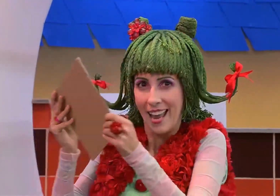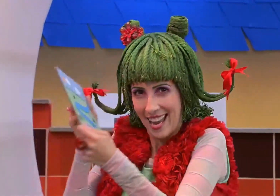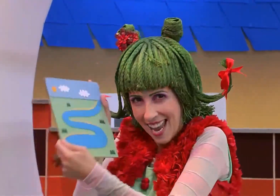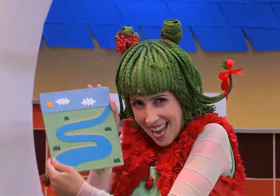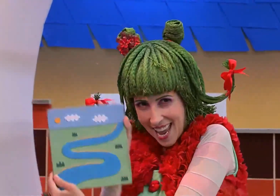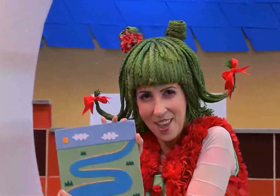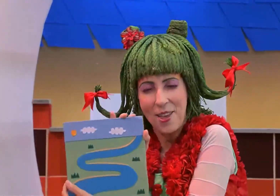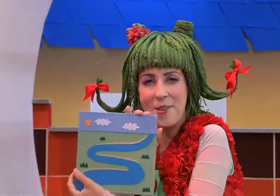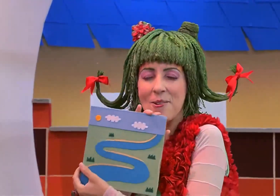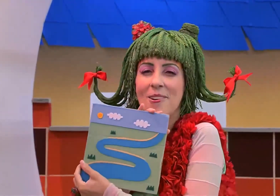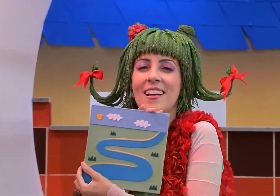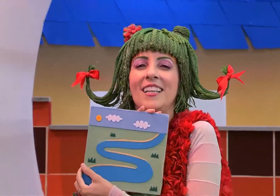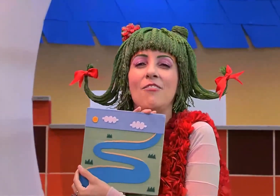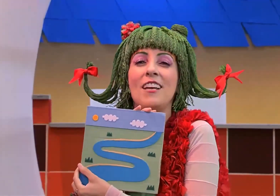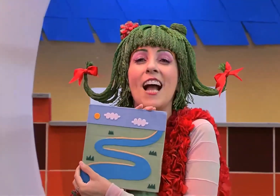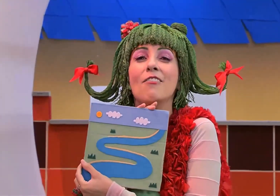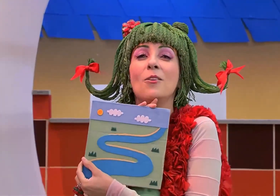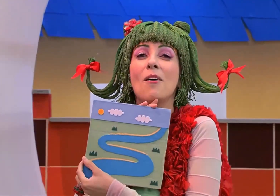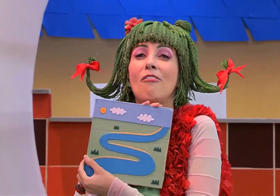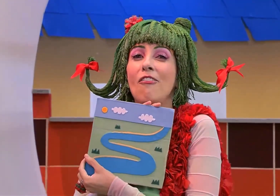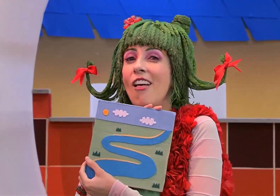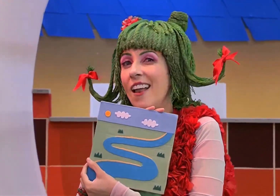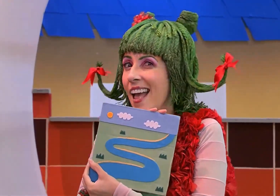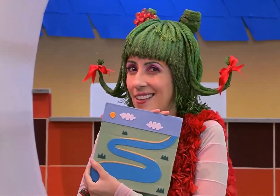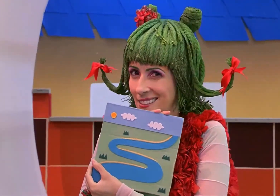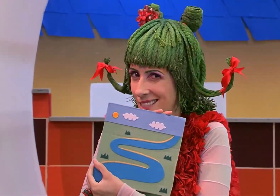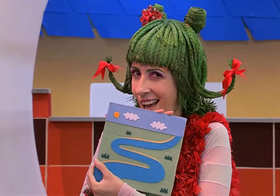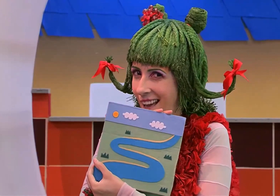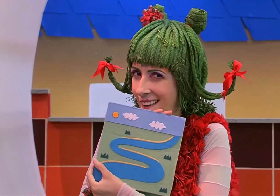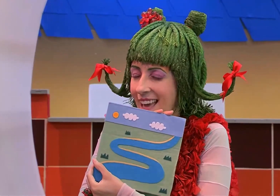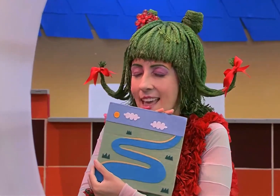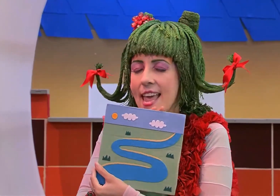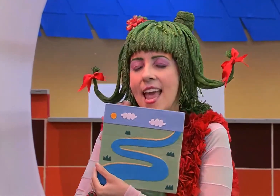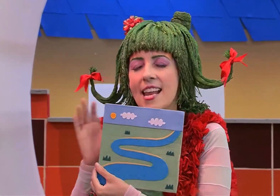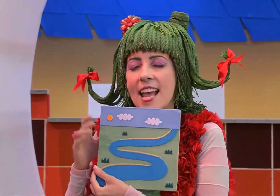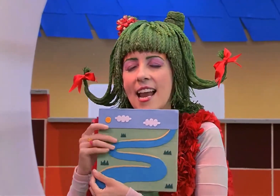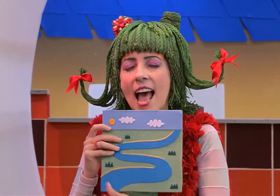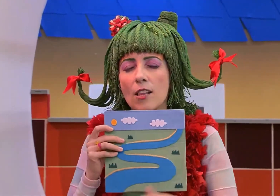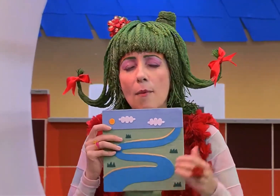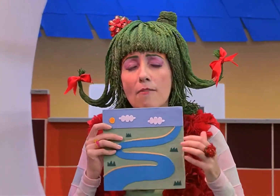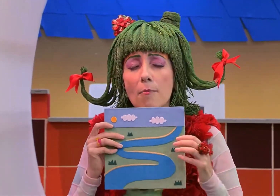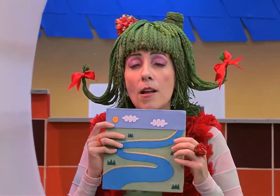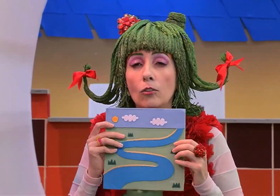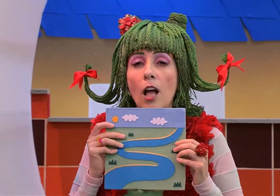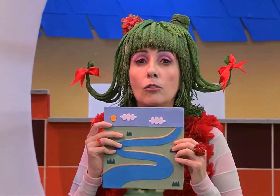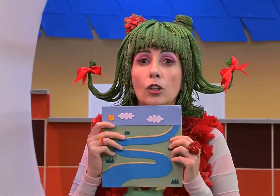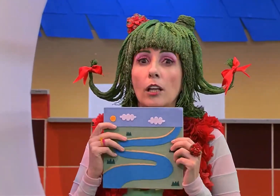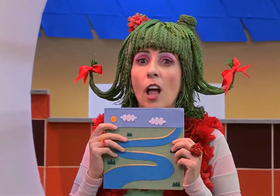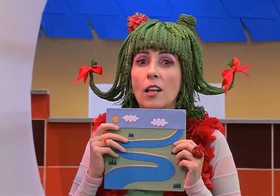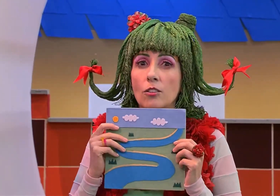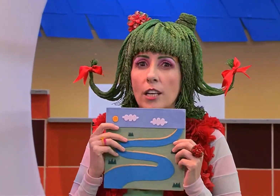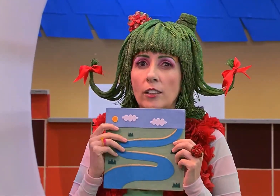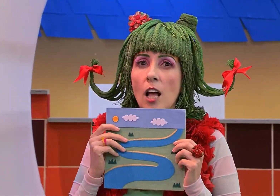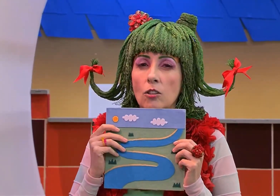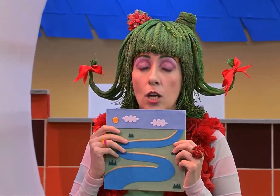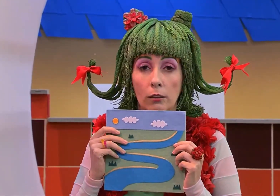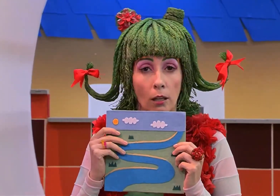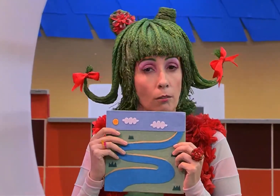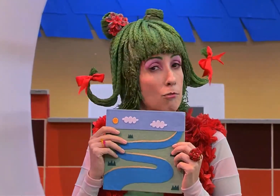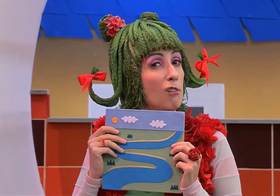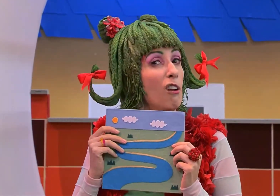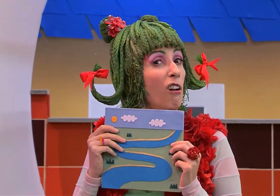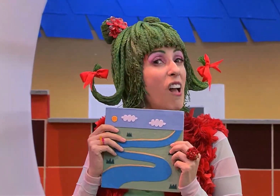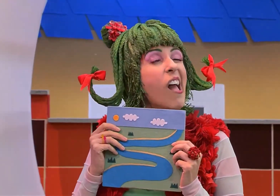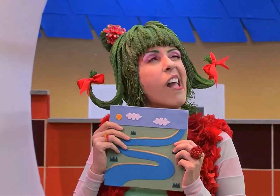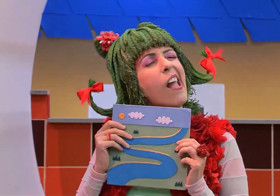no rio, que ficava numa floresta. E ele ia lá, tomava banho todo dia,